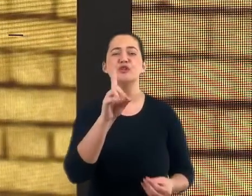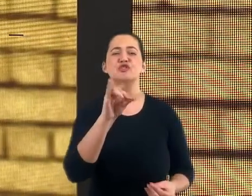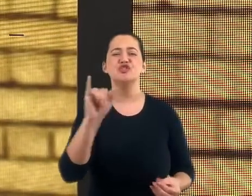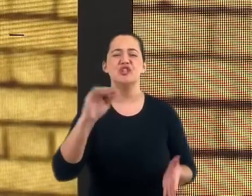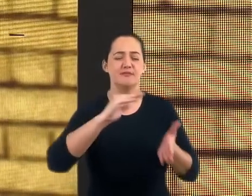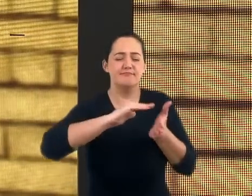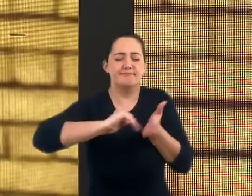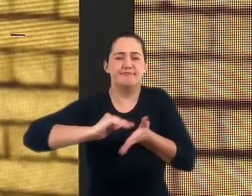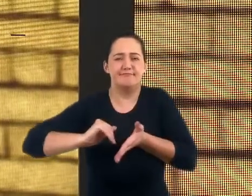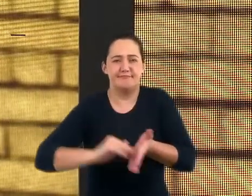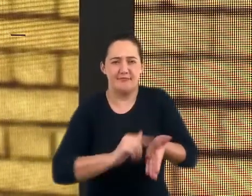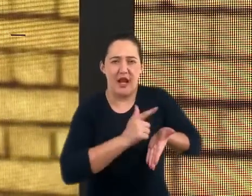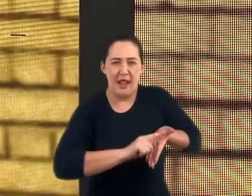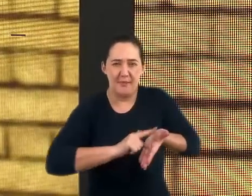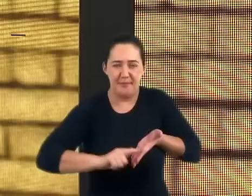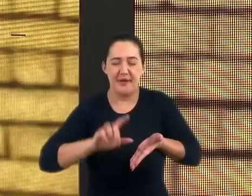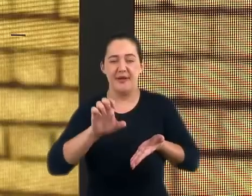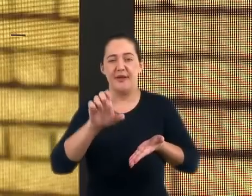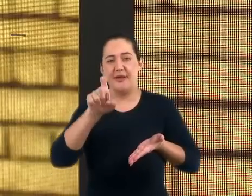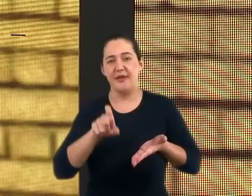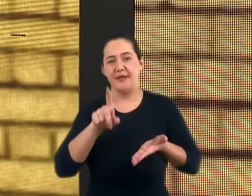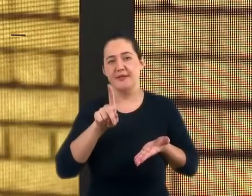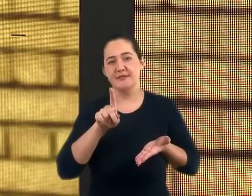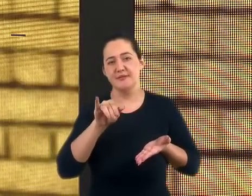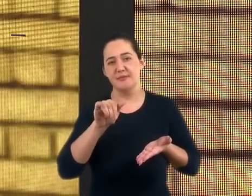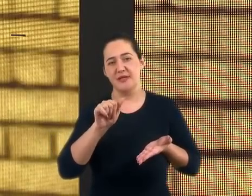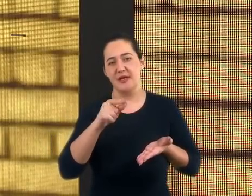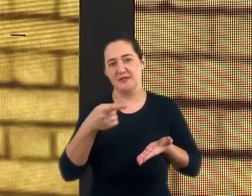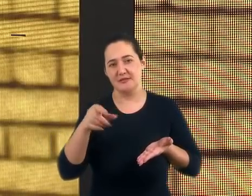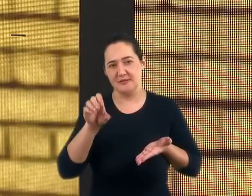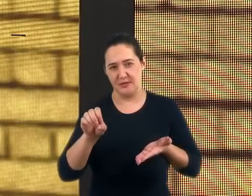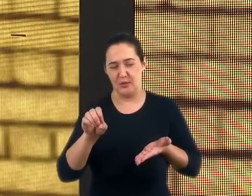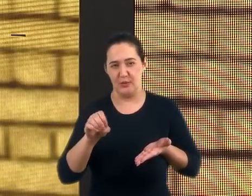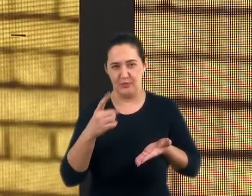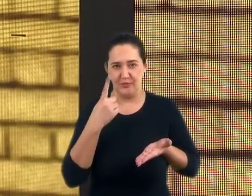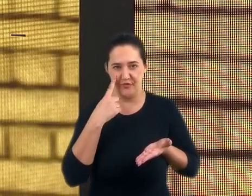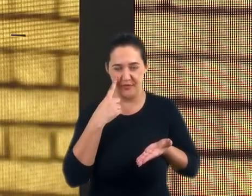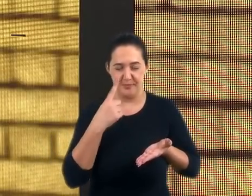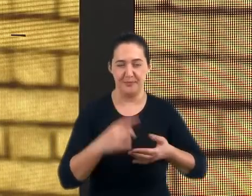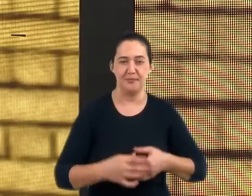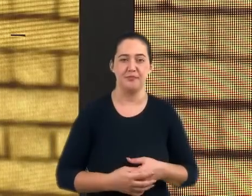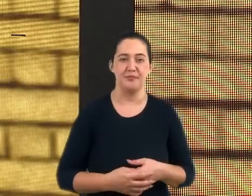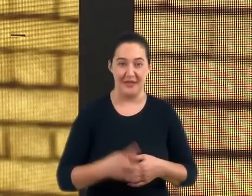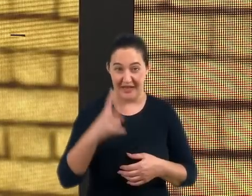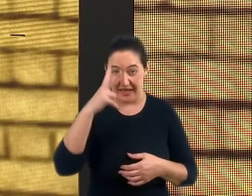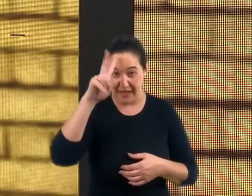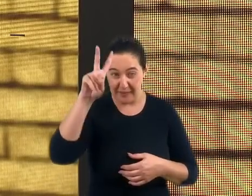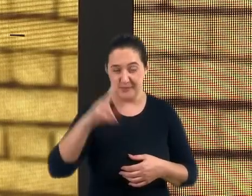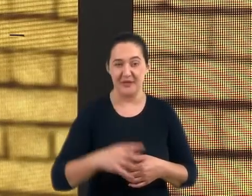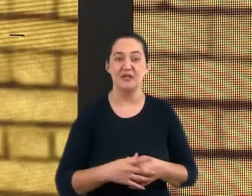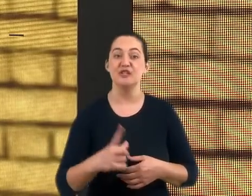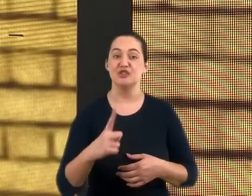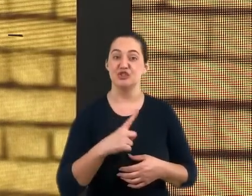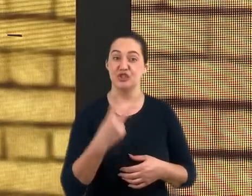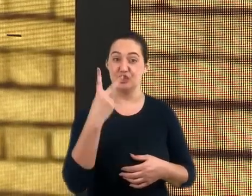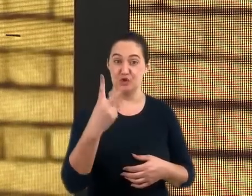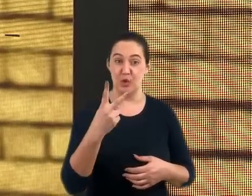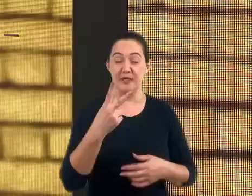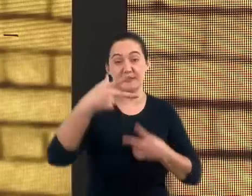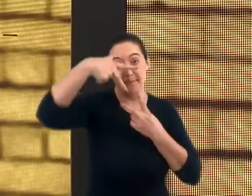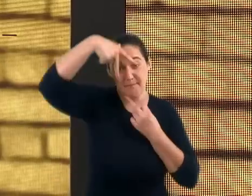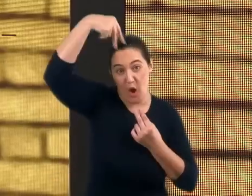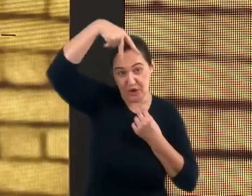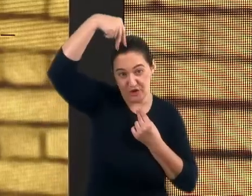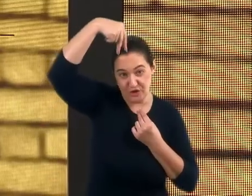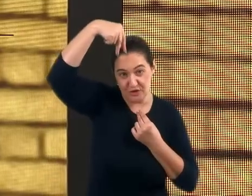expiação no santuário terrestre, que eu mostrei para você em programas anteriores. Você se lembra? Ali havia 2 bodes